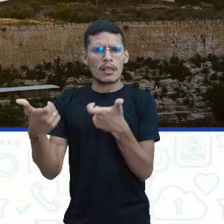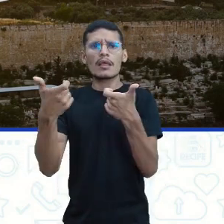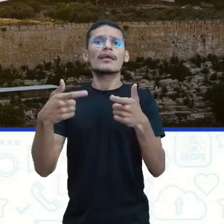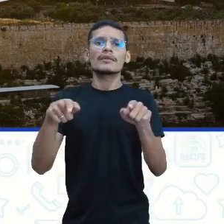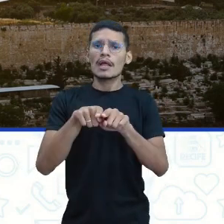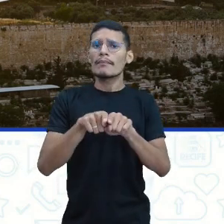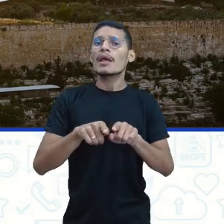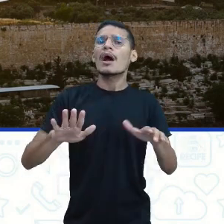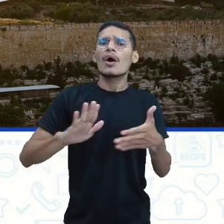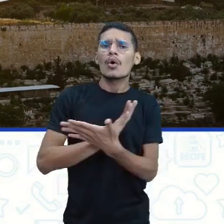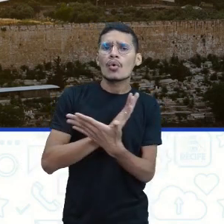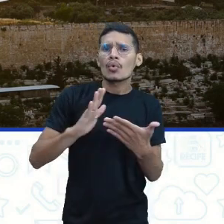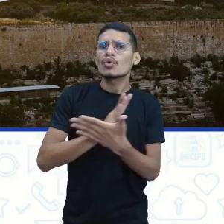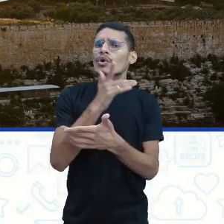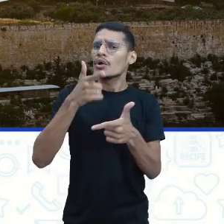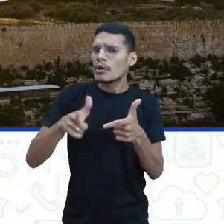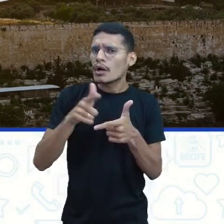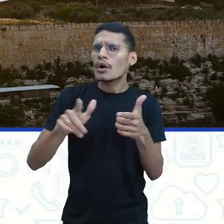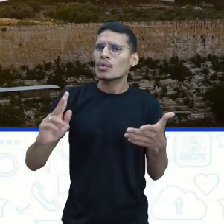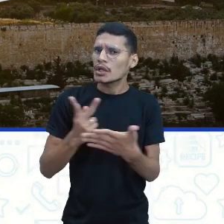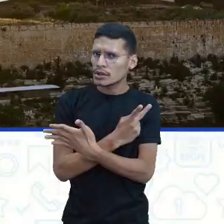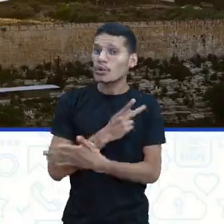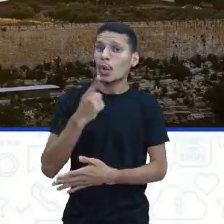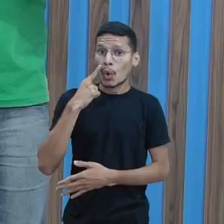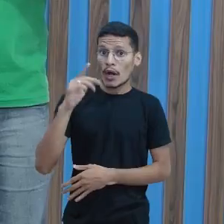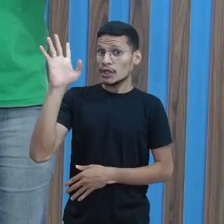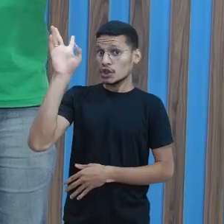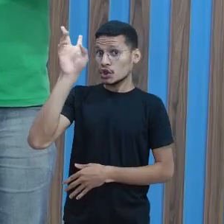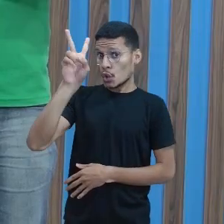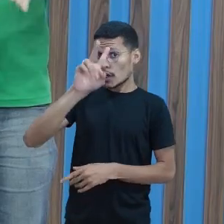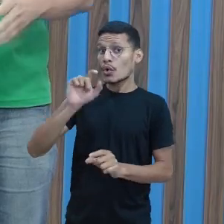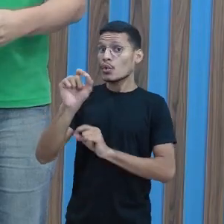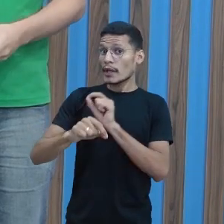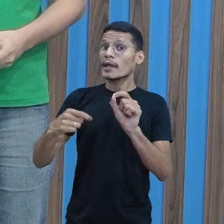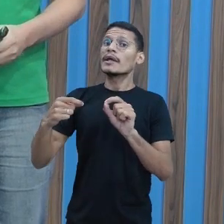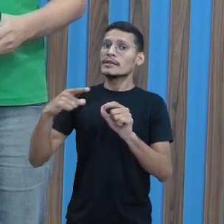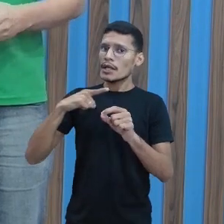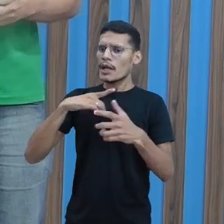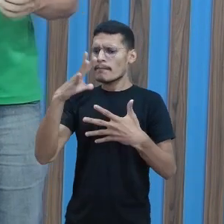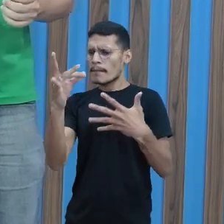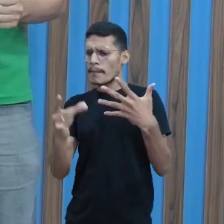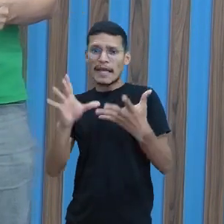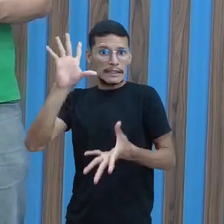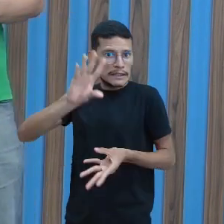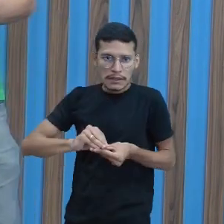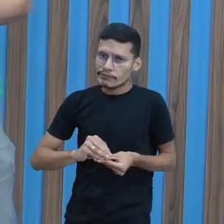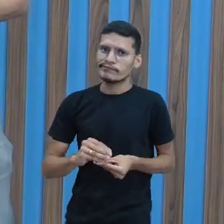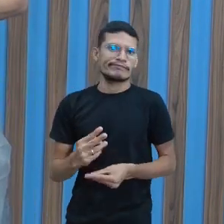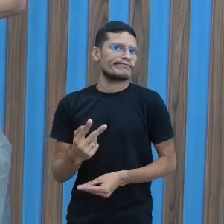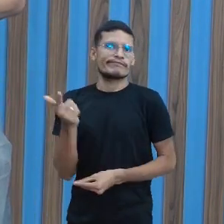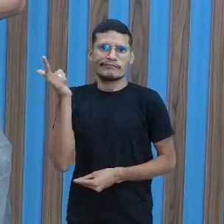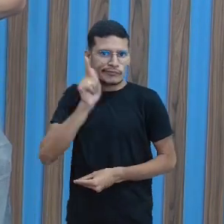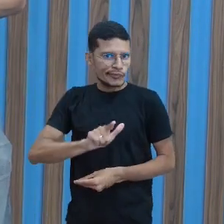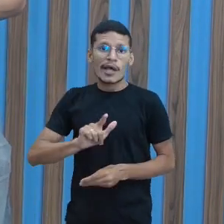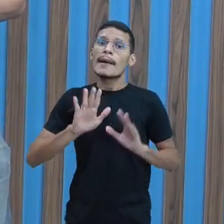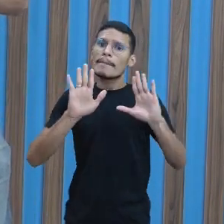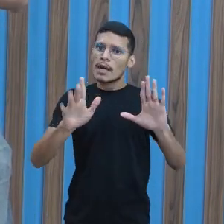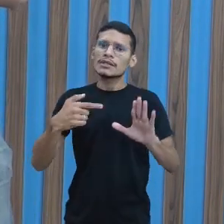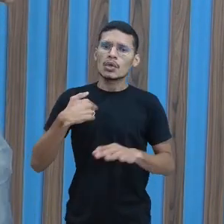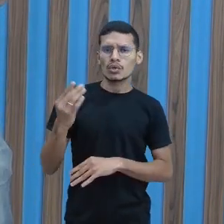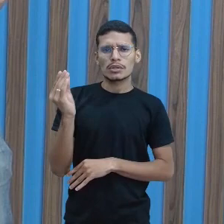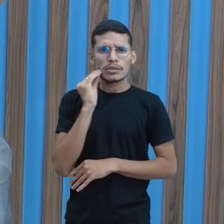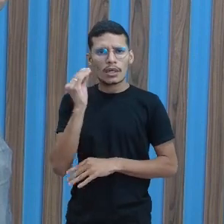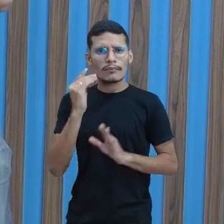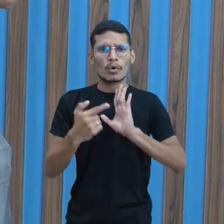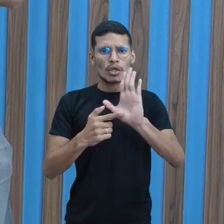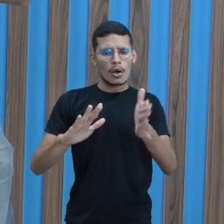as muitas tretas envolvidas. Sabe que história é assim, né? Tem muita treta, não dá para simplificar tudo não, mas a gente vai tentar mostrar